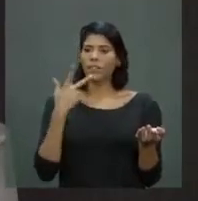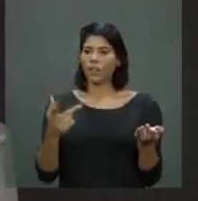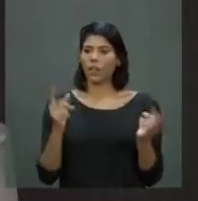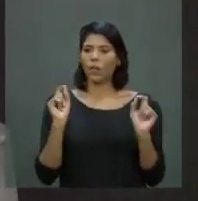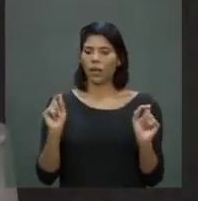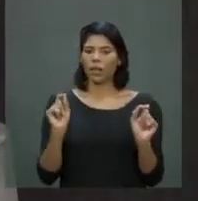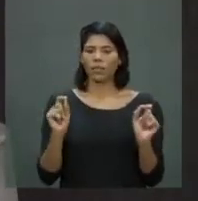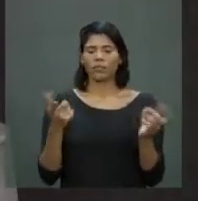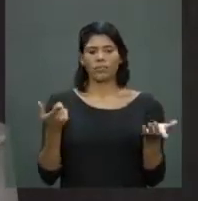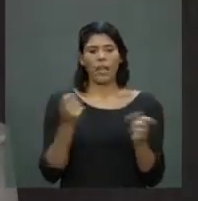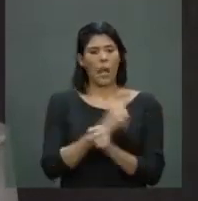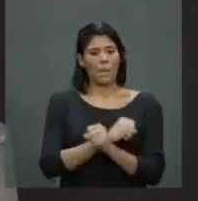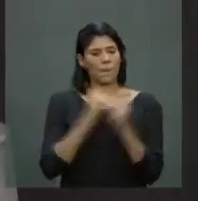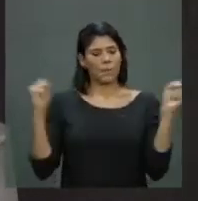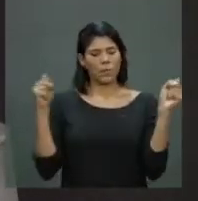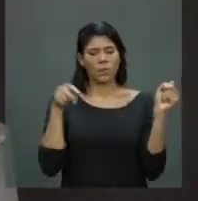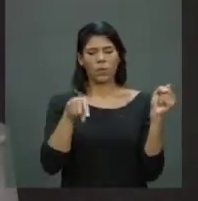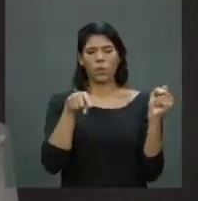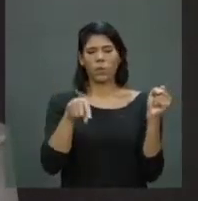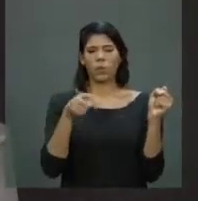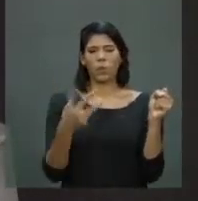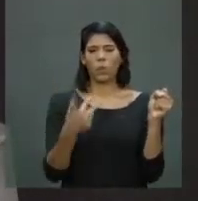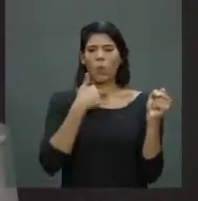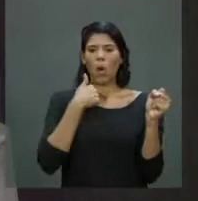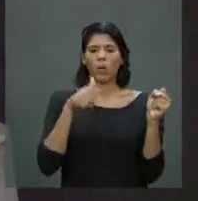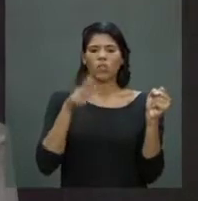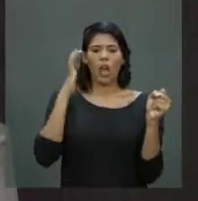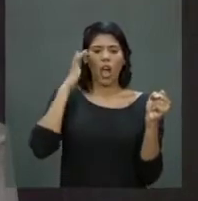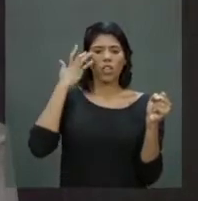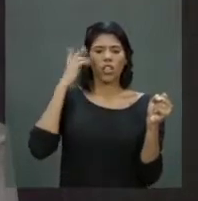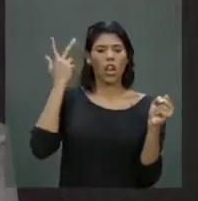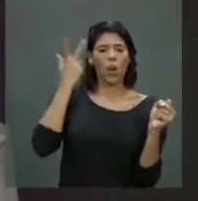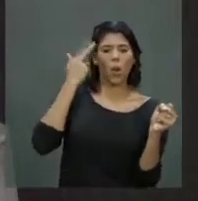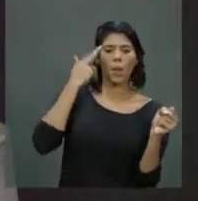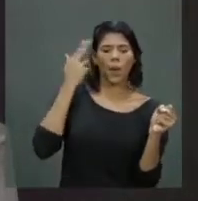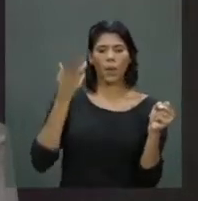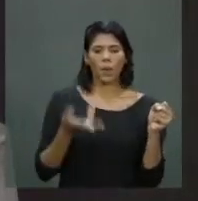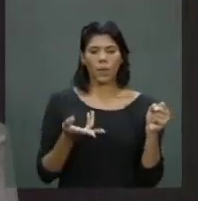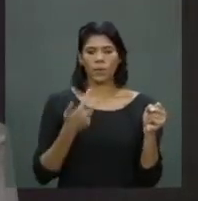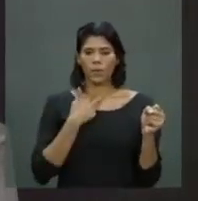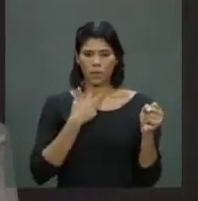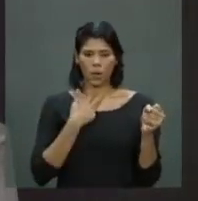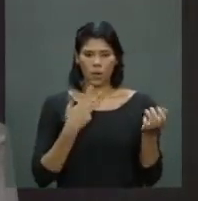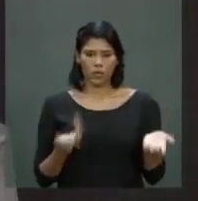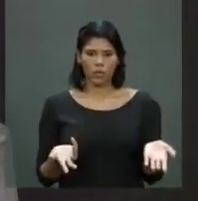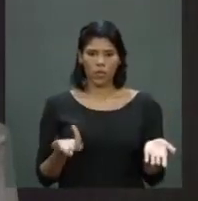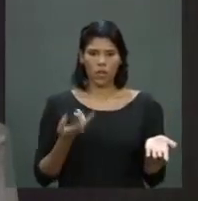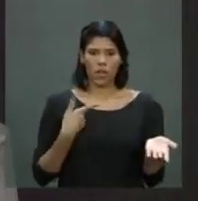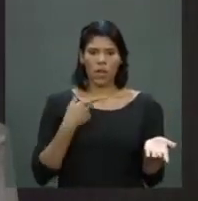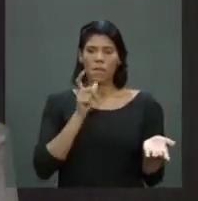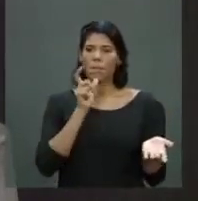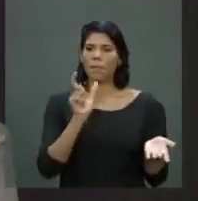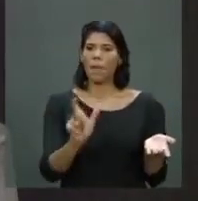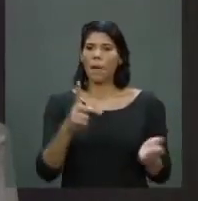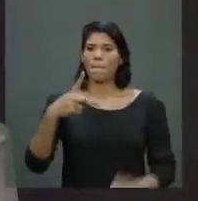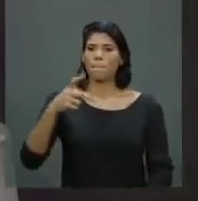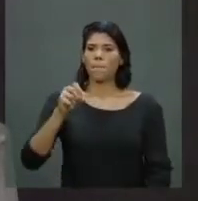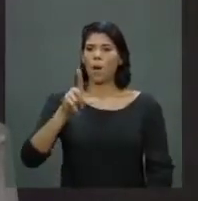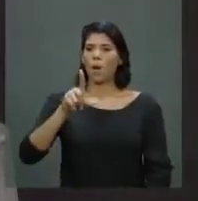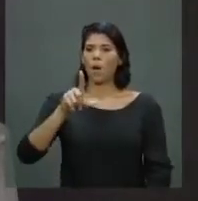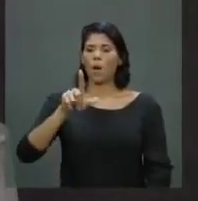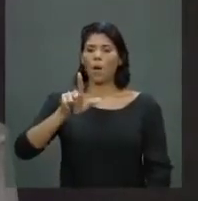o absurdo. Dizia ele que chamar isso de controvérsia, polêmica